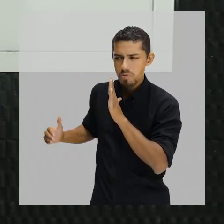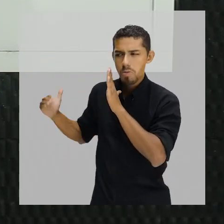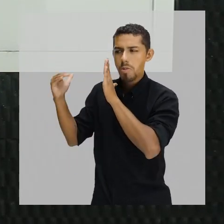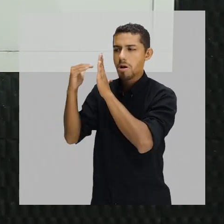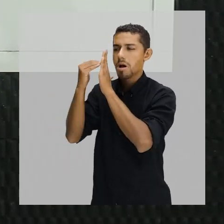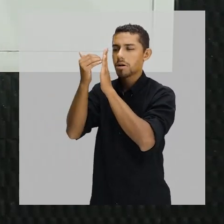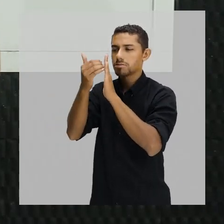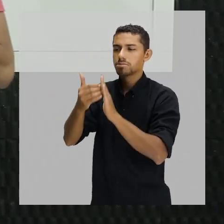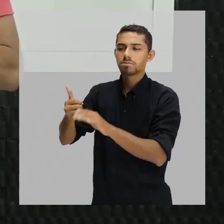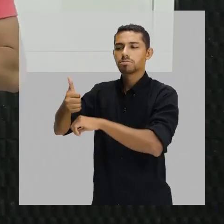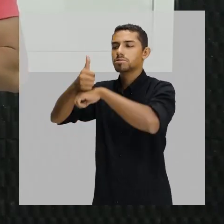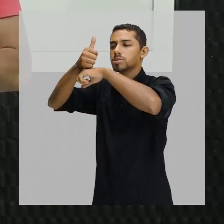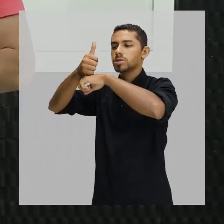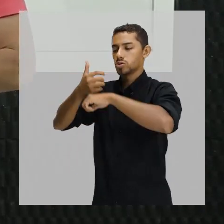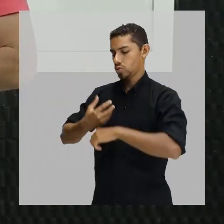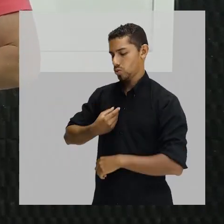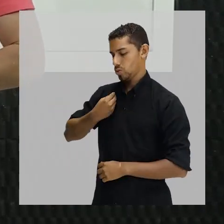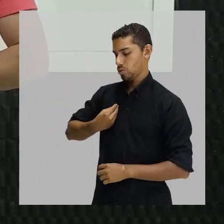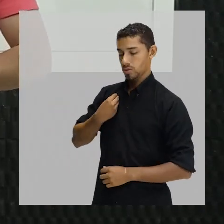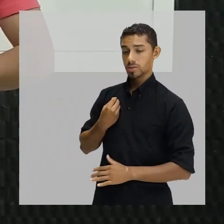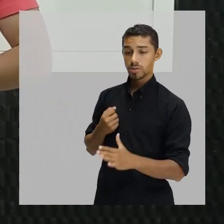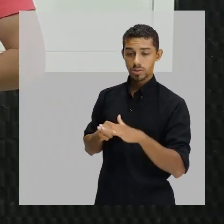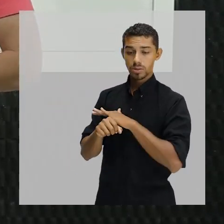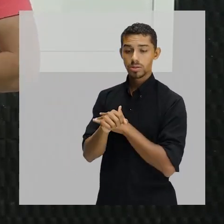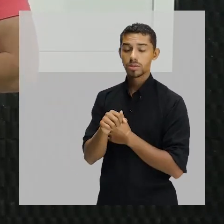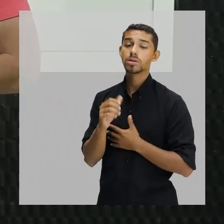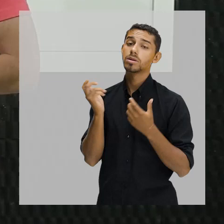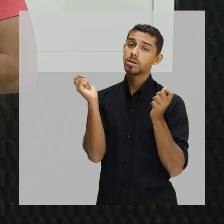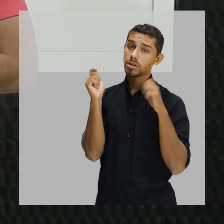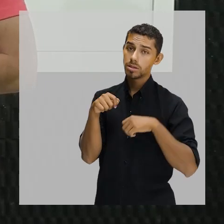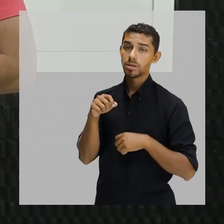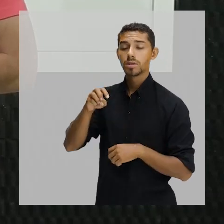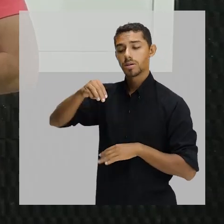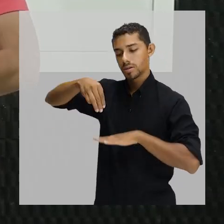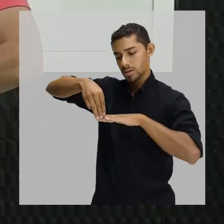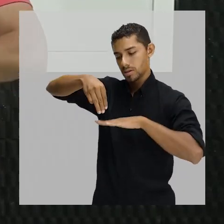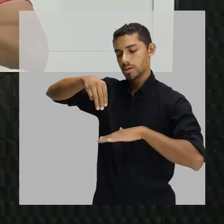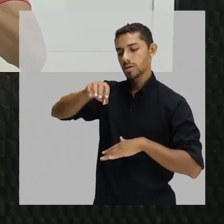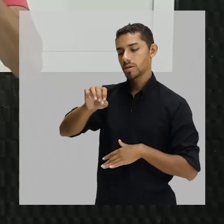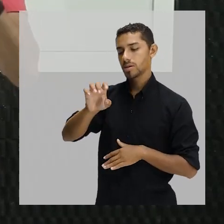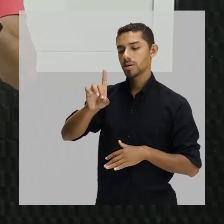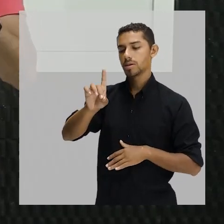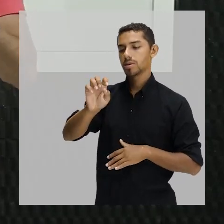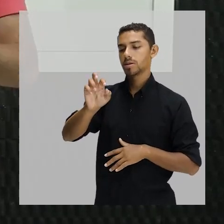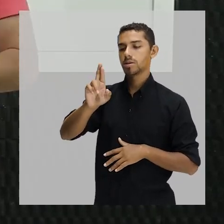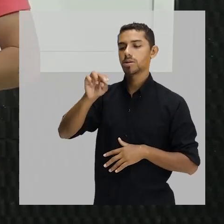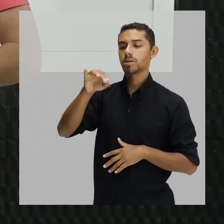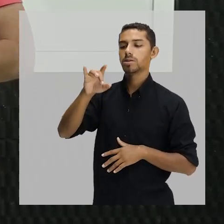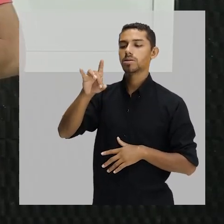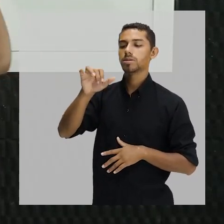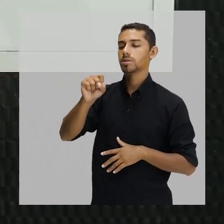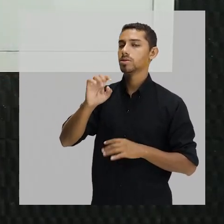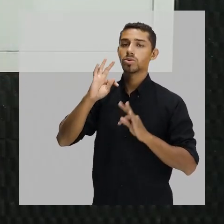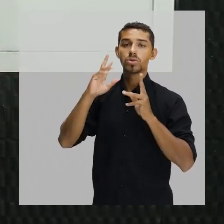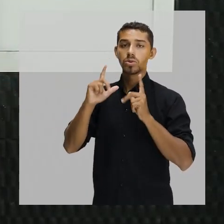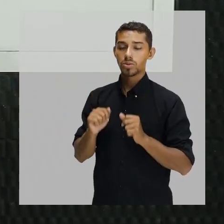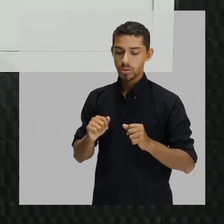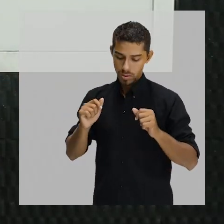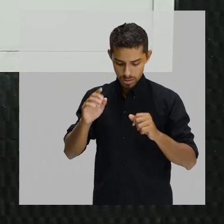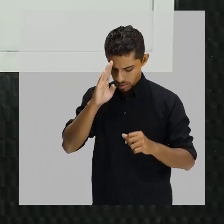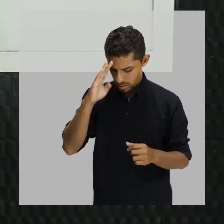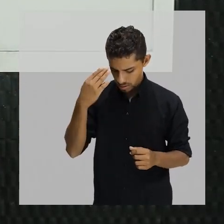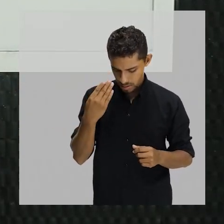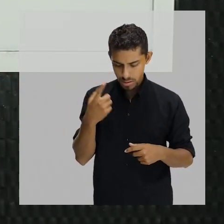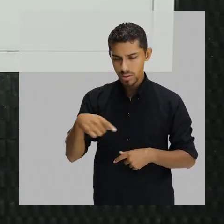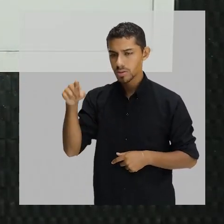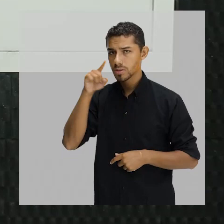conhecimento vai começar a exercer, a modernidade é que traz aí todo este aparato. Principalmente, vocês